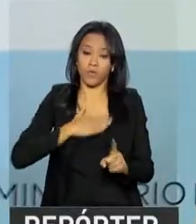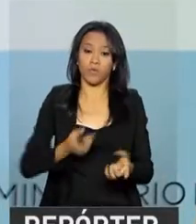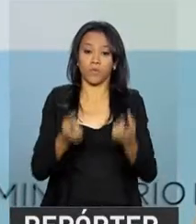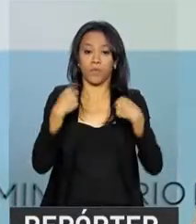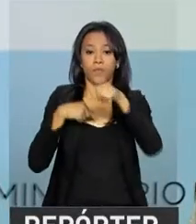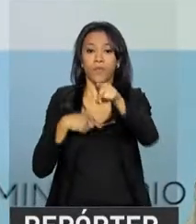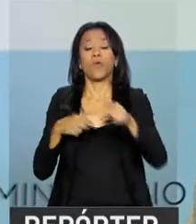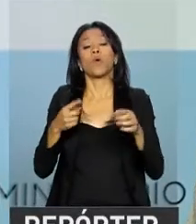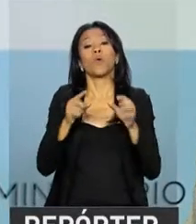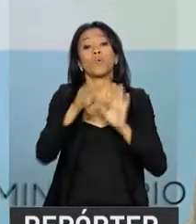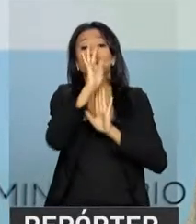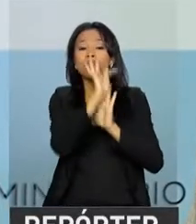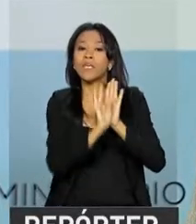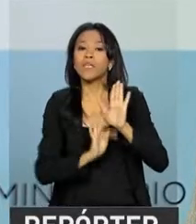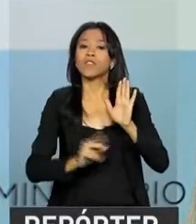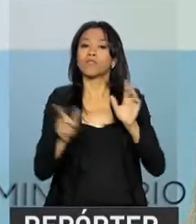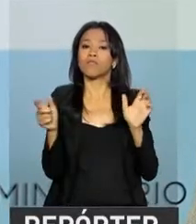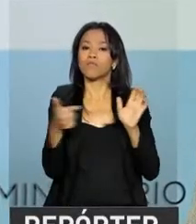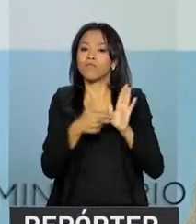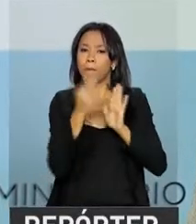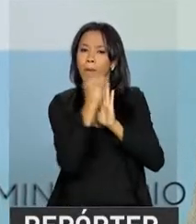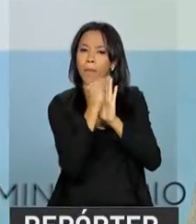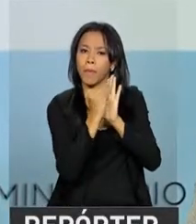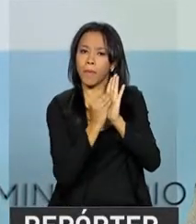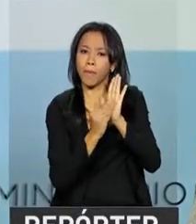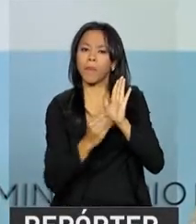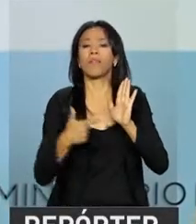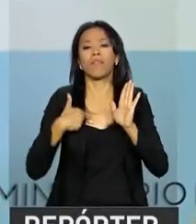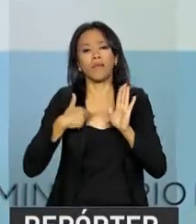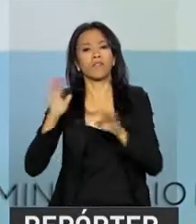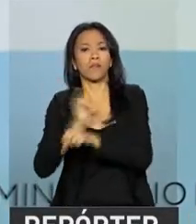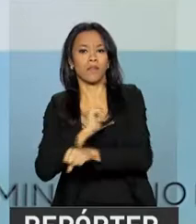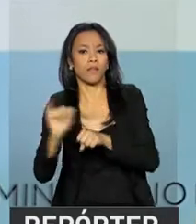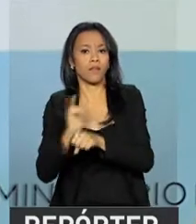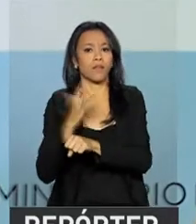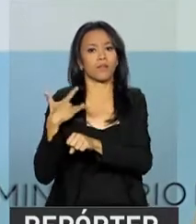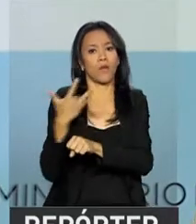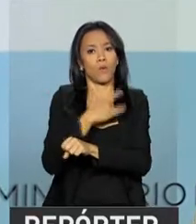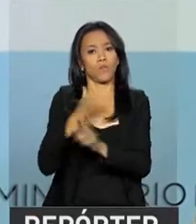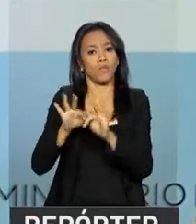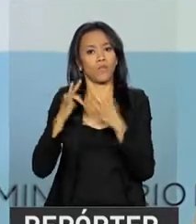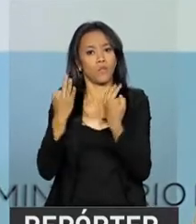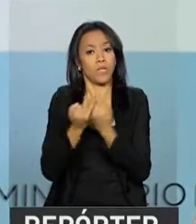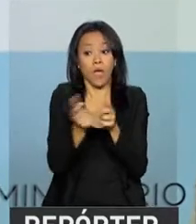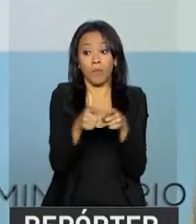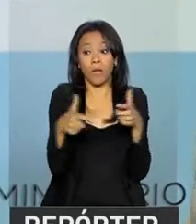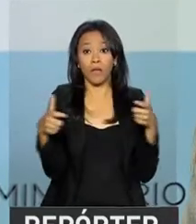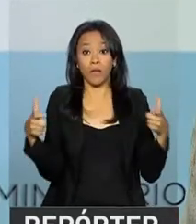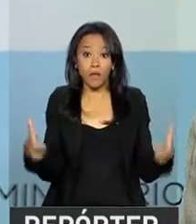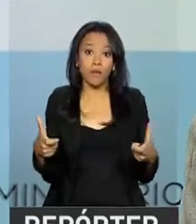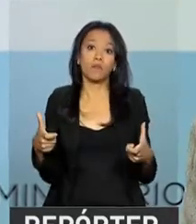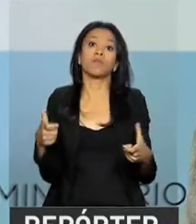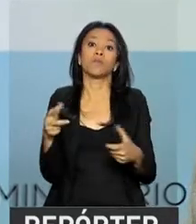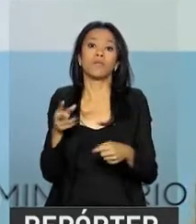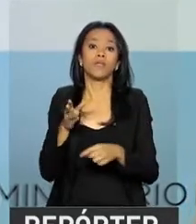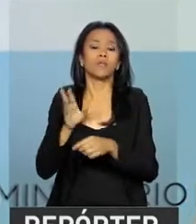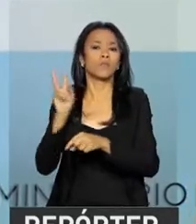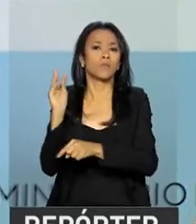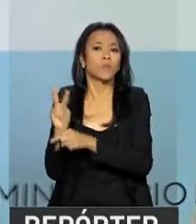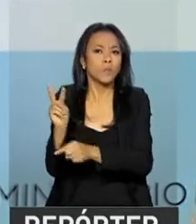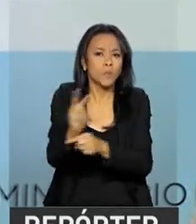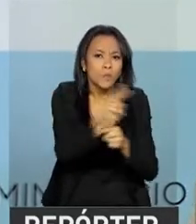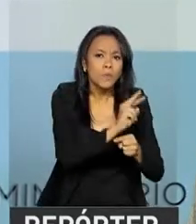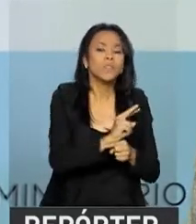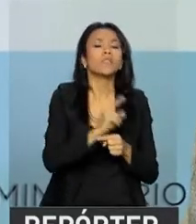assinado ela prevê uma priorização da estratégia da saúde da família com aumento de cobertura total da família mas ao mesmo tempo reconheceu